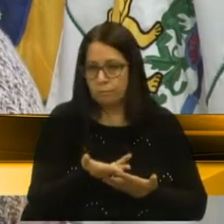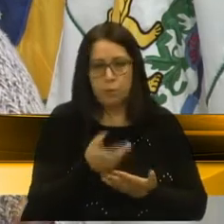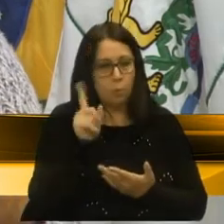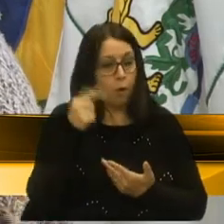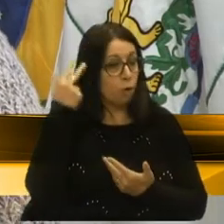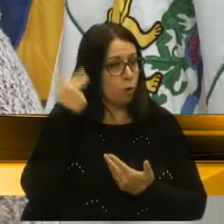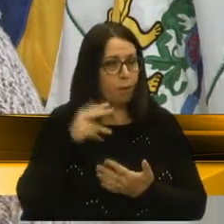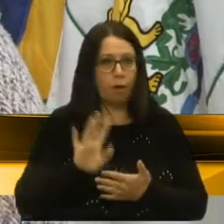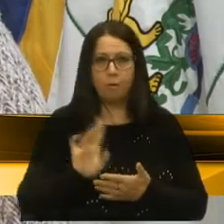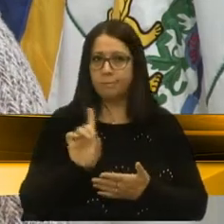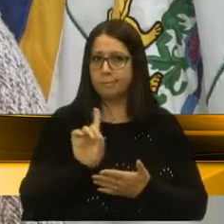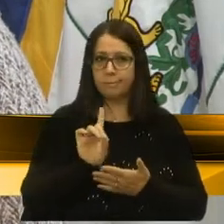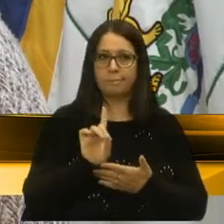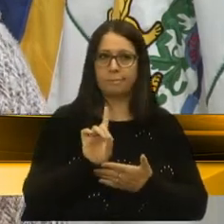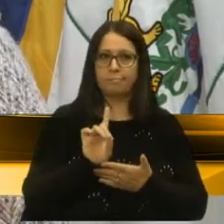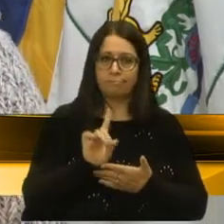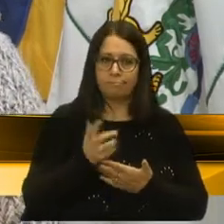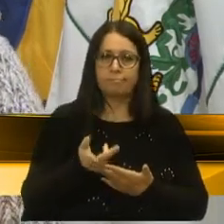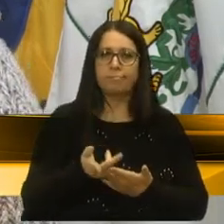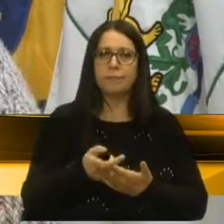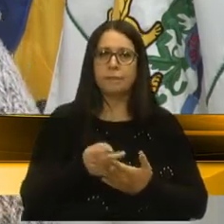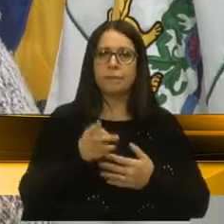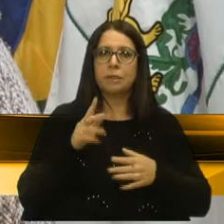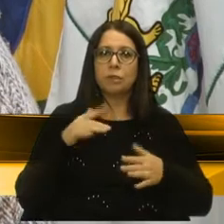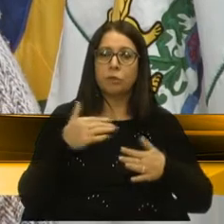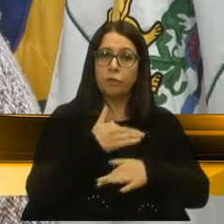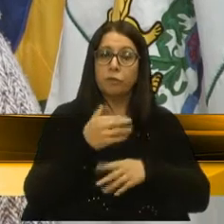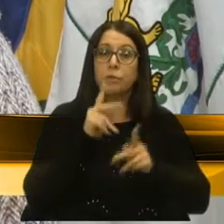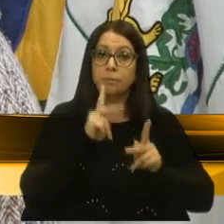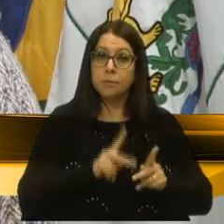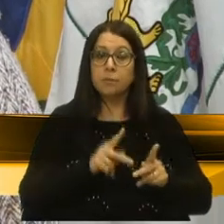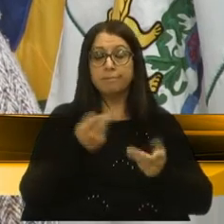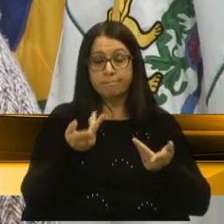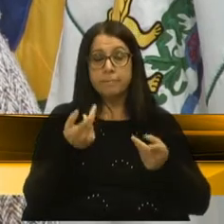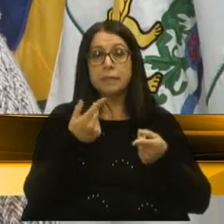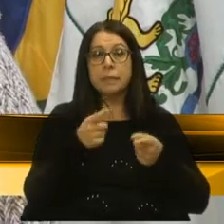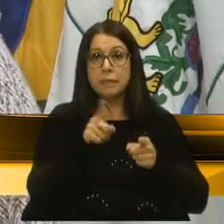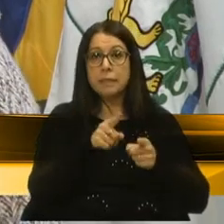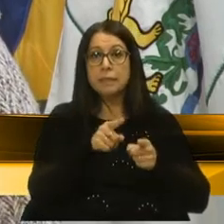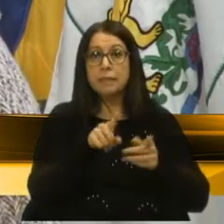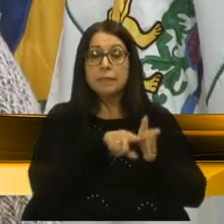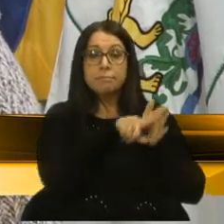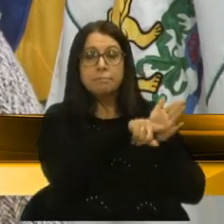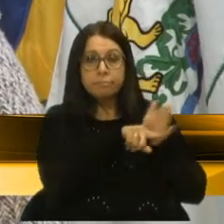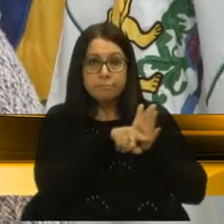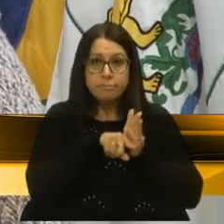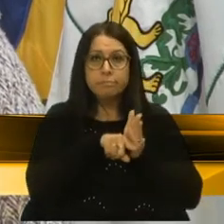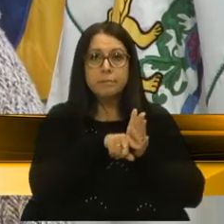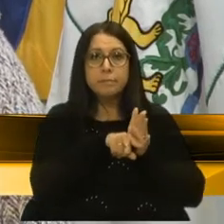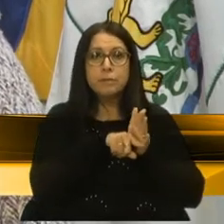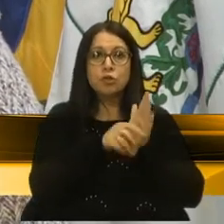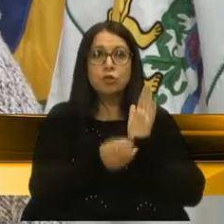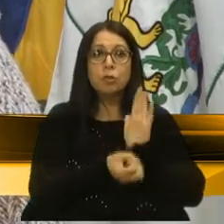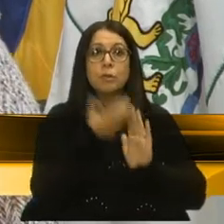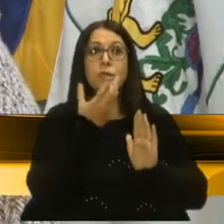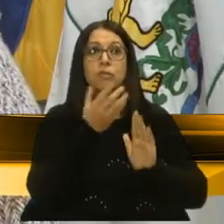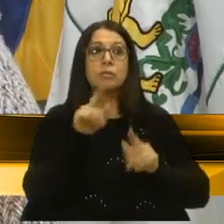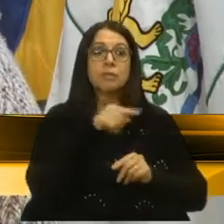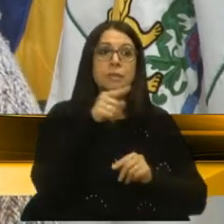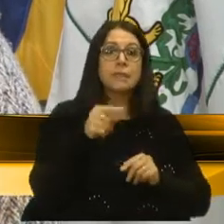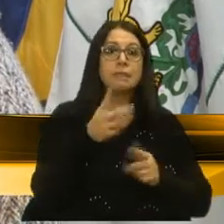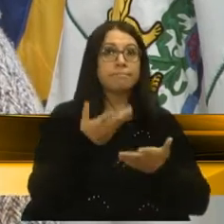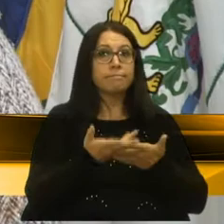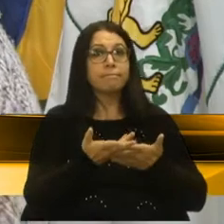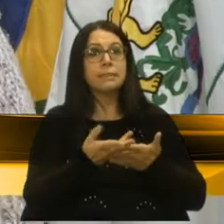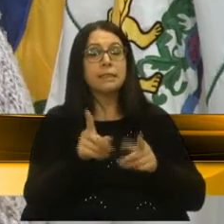natural, os fluxos, né, das pessoas, mas essas pesquisas de origem e destino são